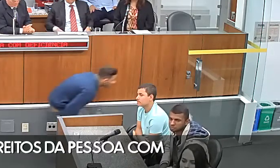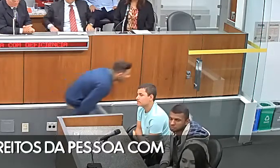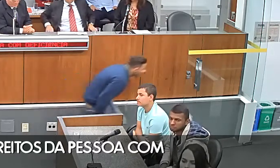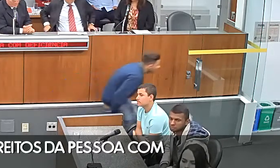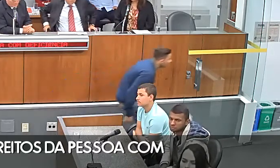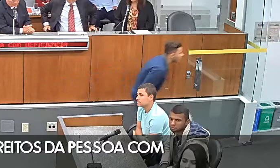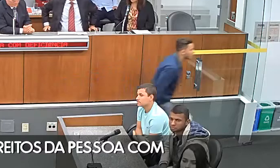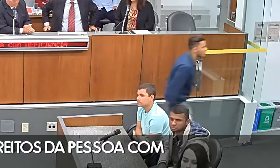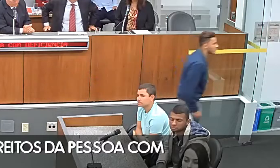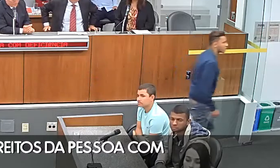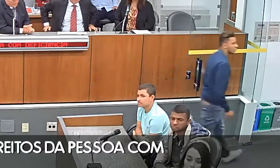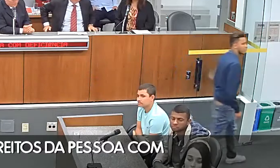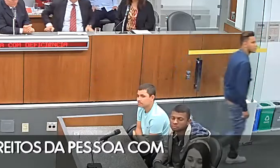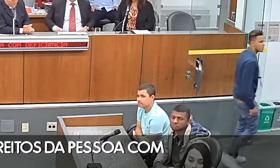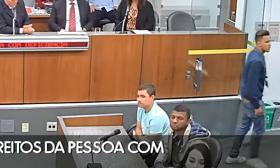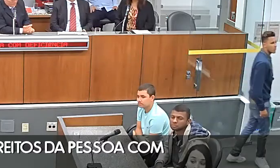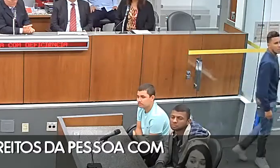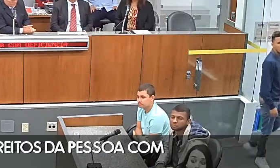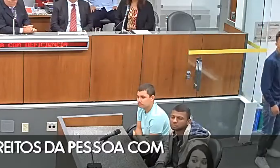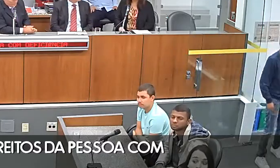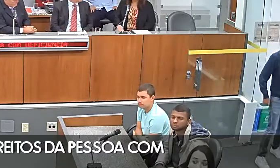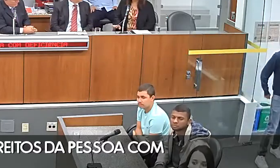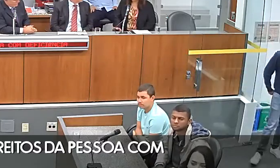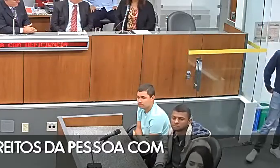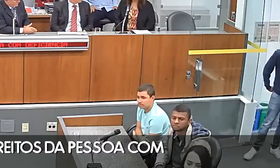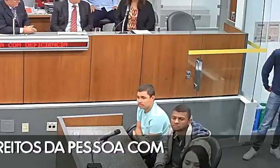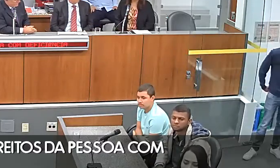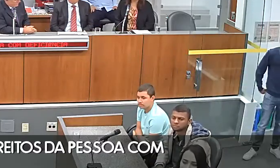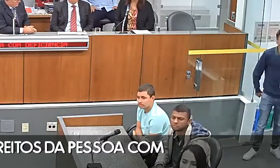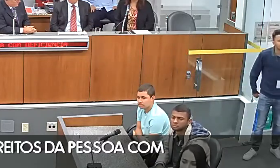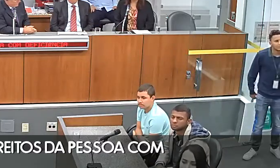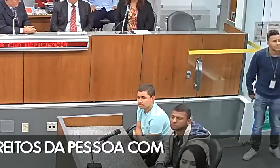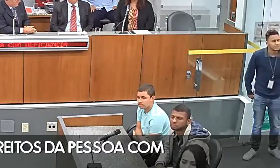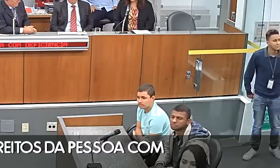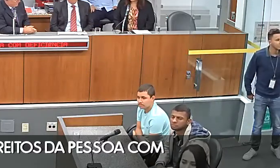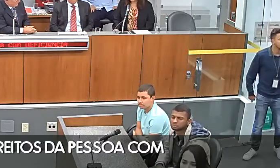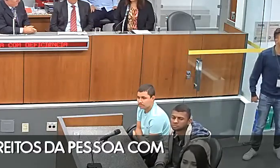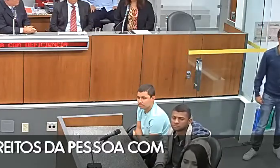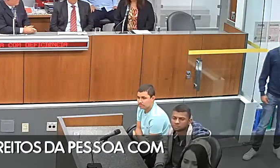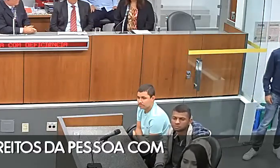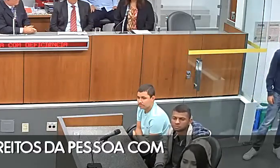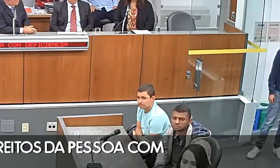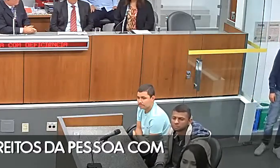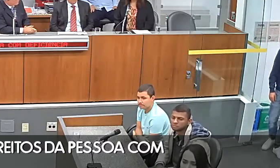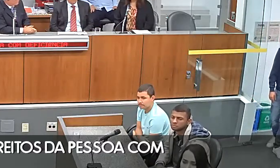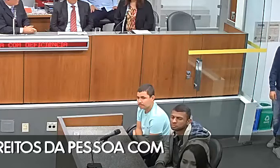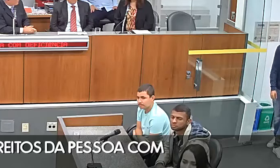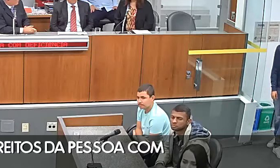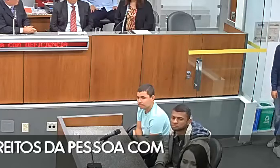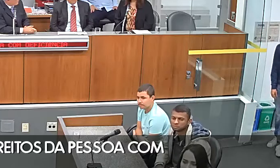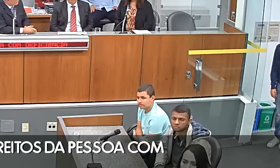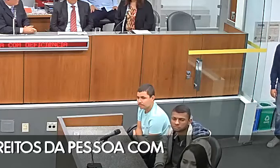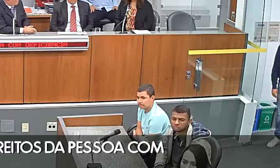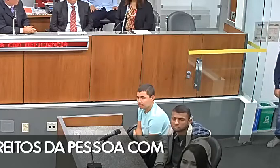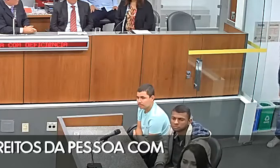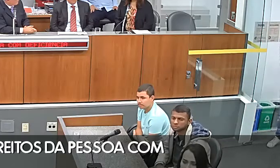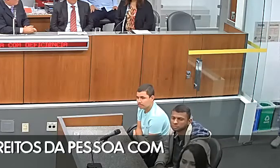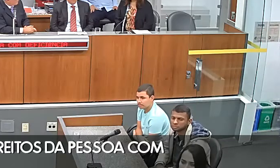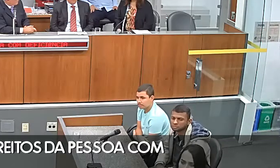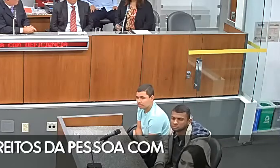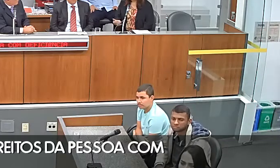aos acontecimentos culturais, cinema, ou, né, qualquer espaço... ainda a gente